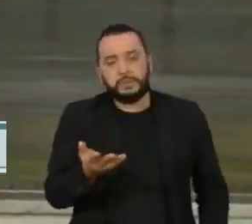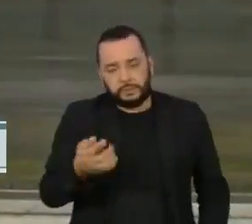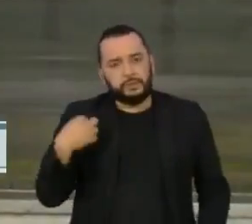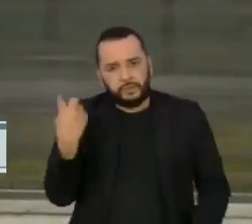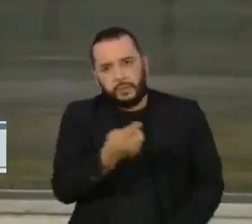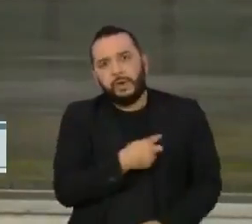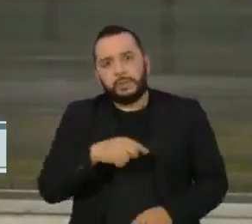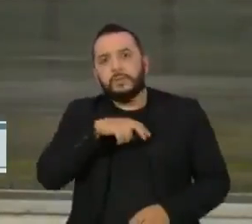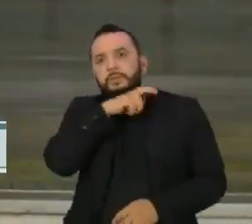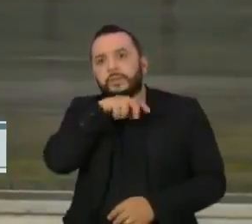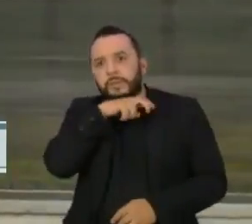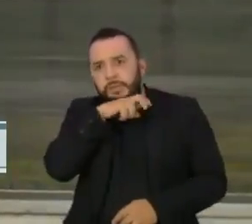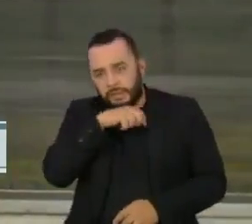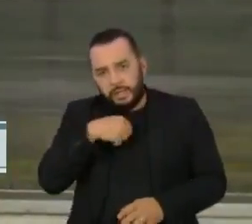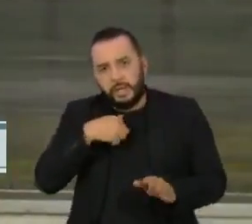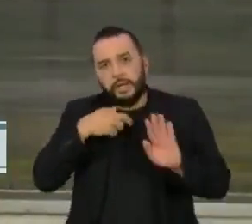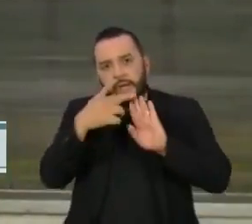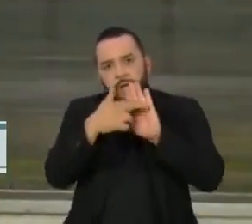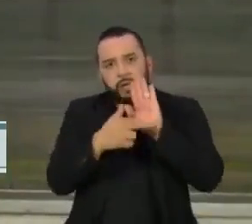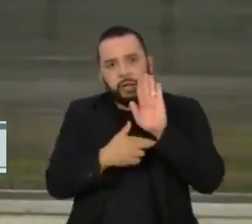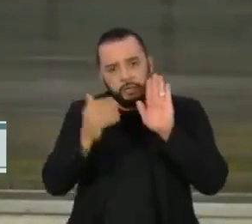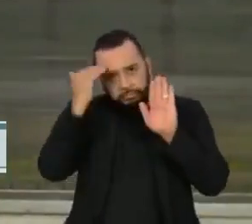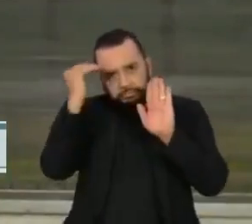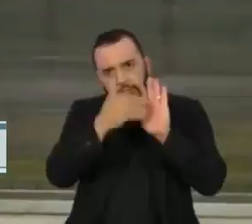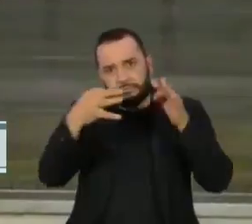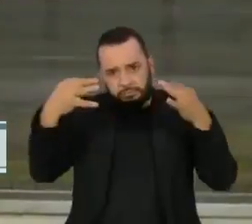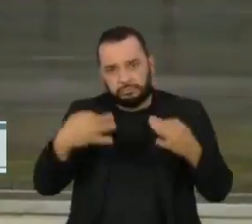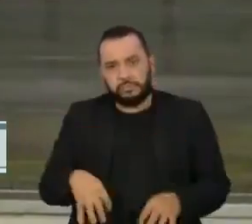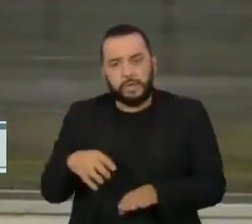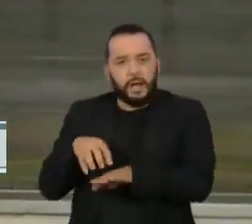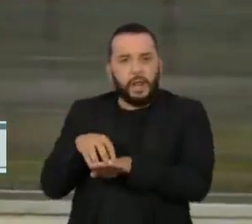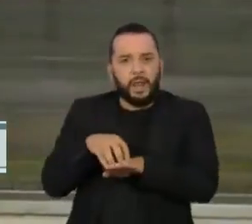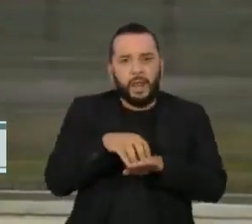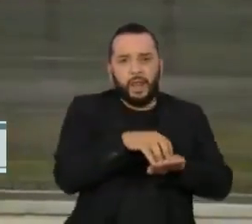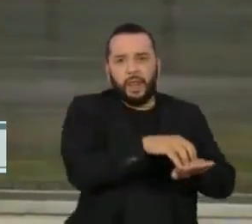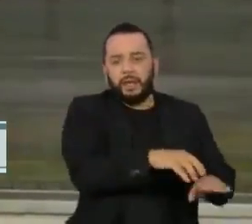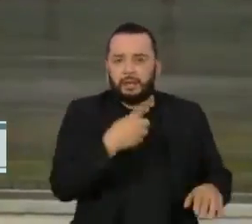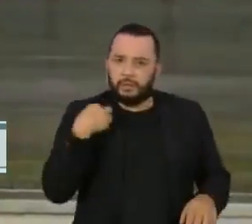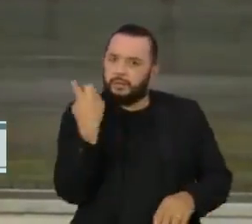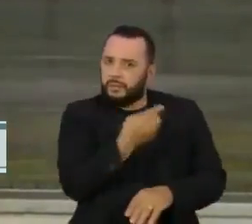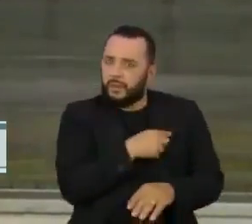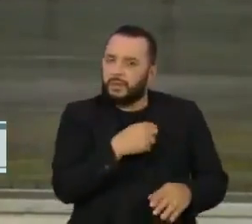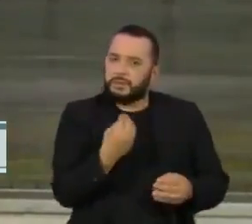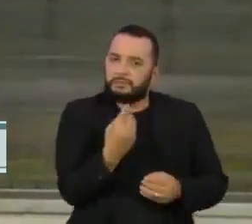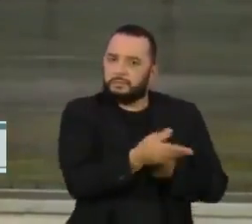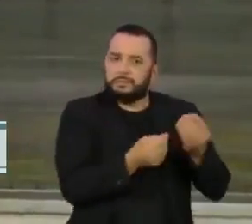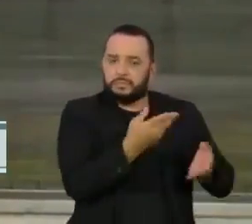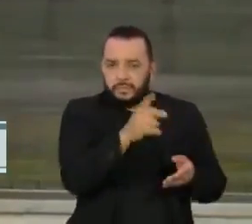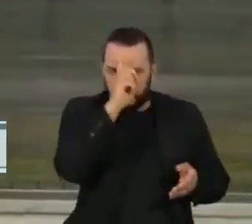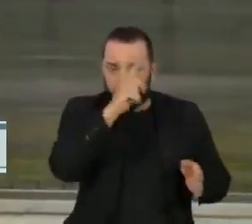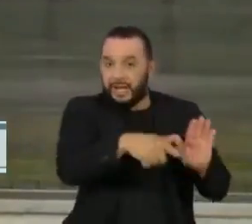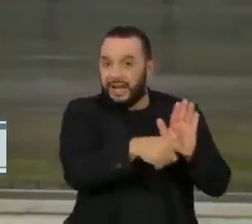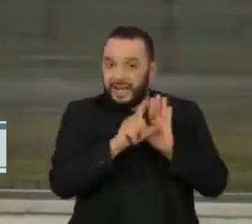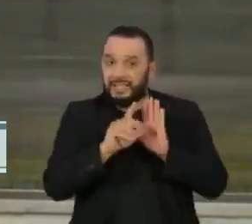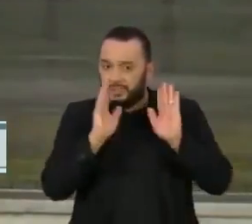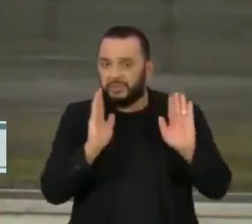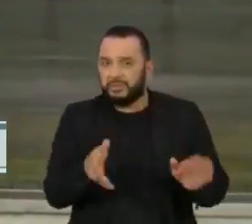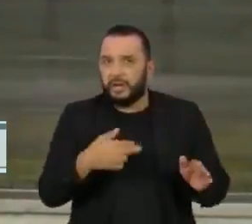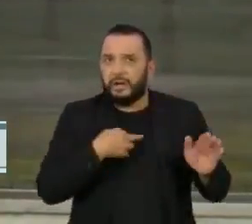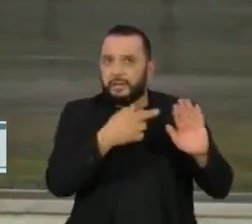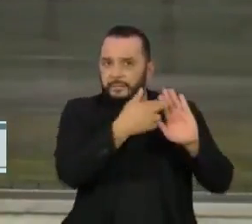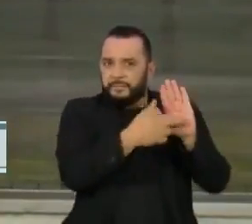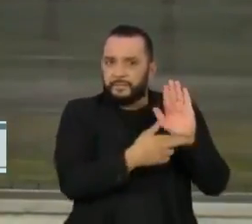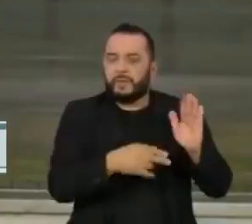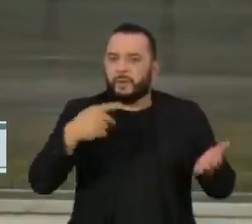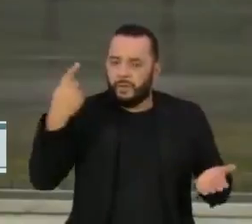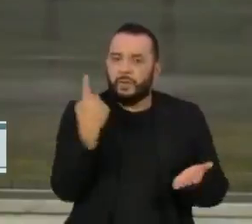vacina do Butantan dentro dos prazos previstos, aliás, antecipando prazos e cumprindo rigorosamente com o